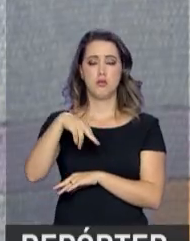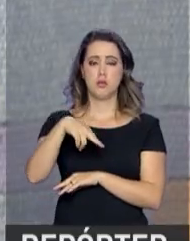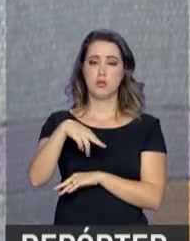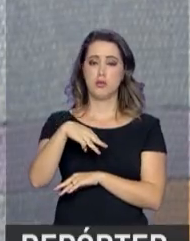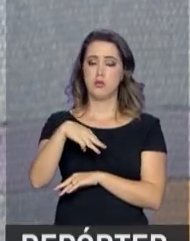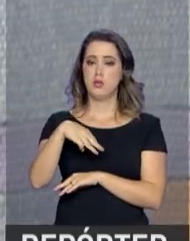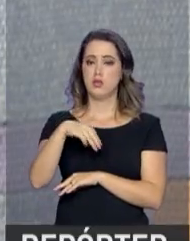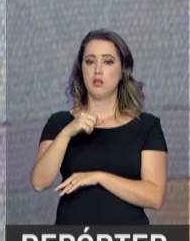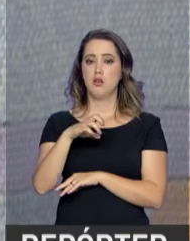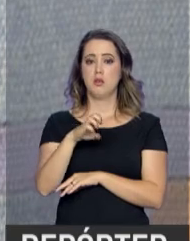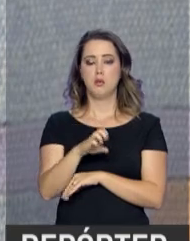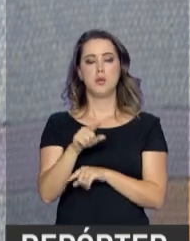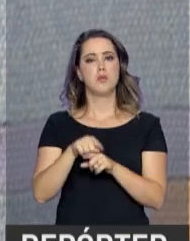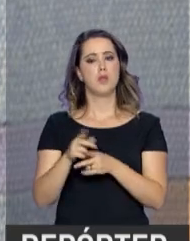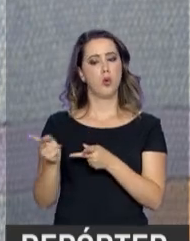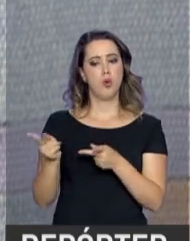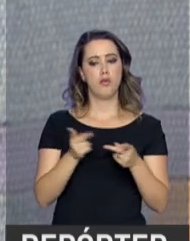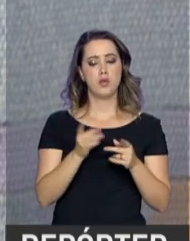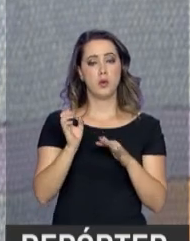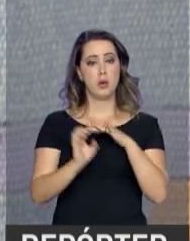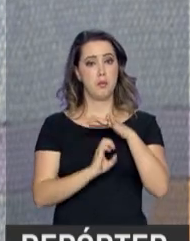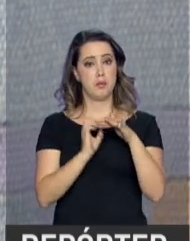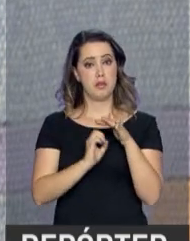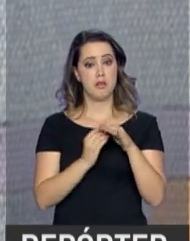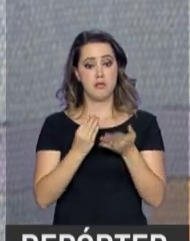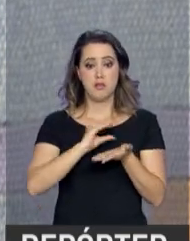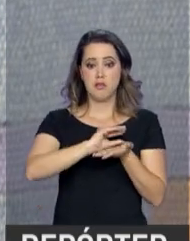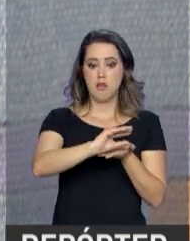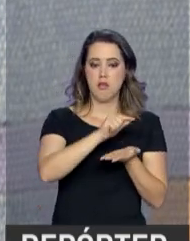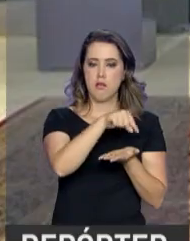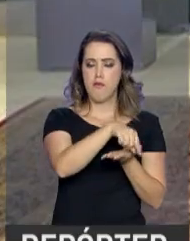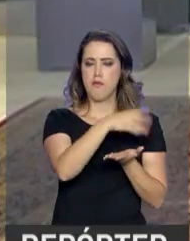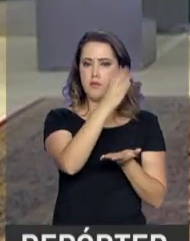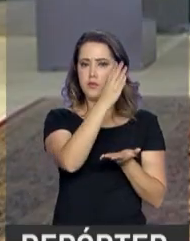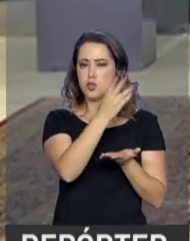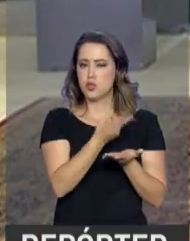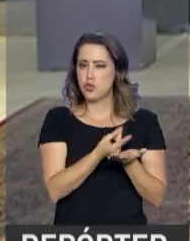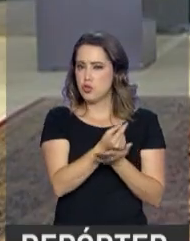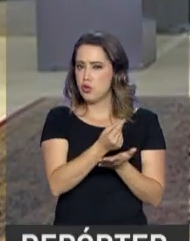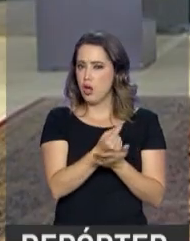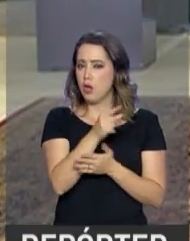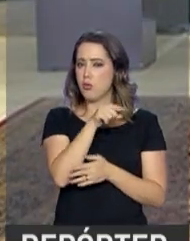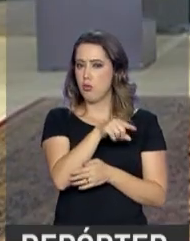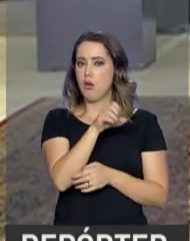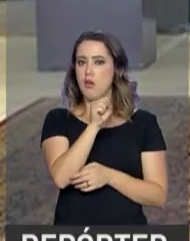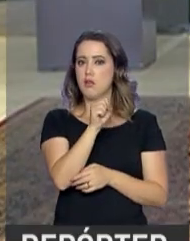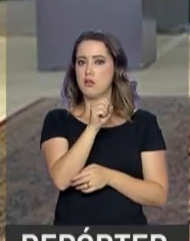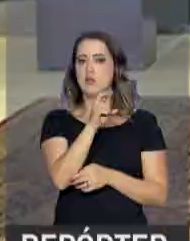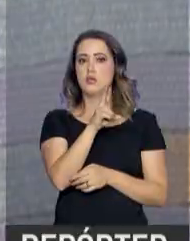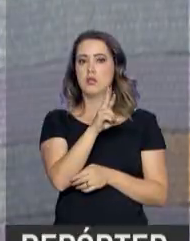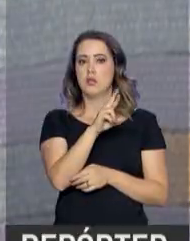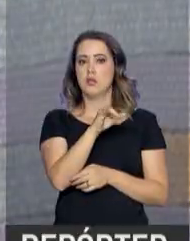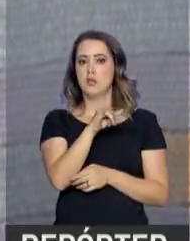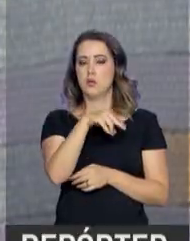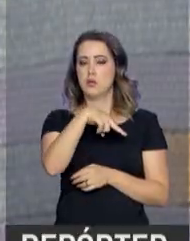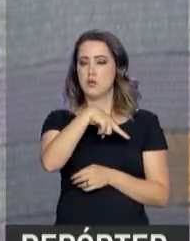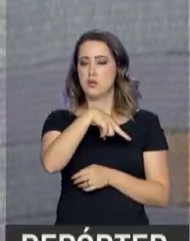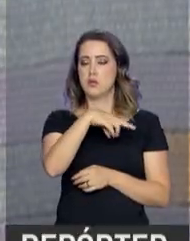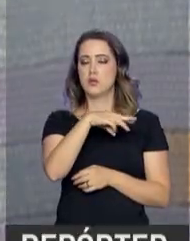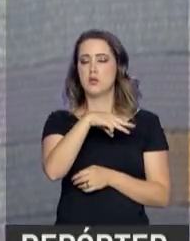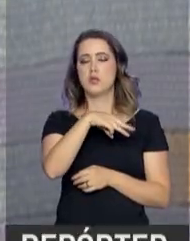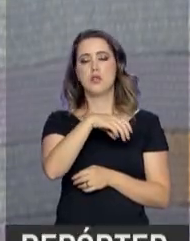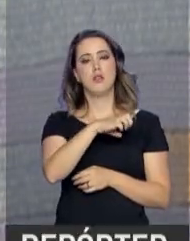tece convidou empresas brasileiras a investirem no suriname durante almoço oferecido no palácio do itamaraty temer